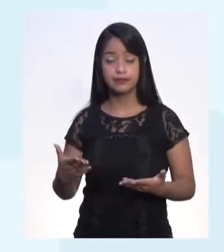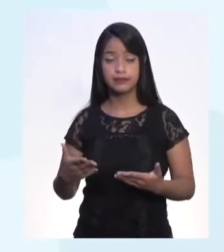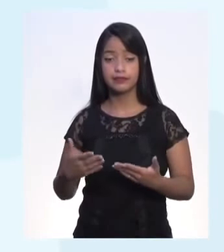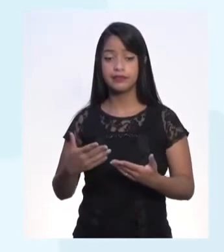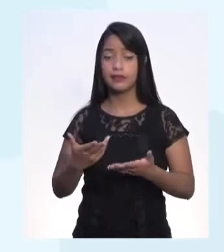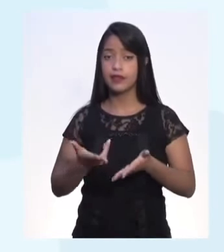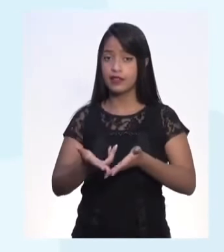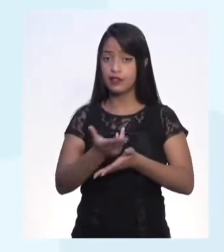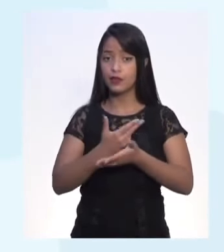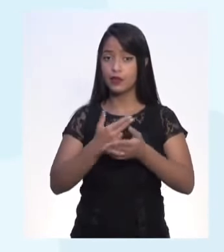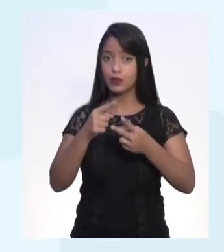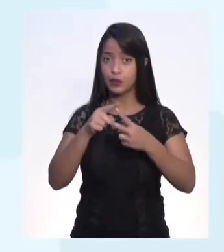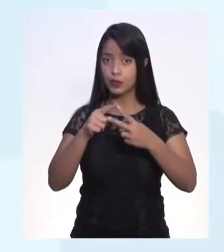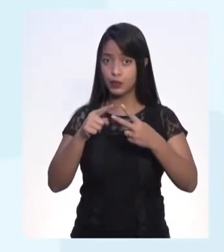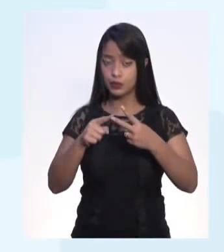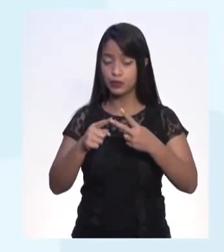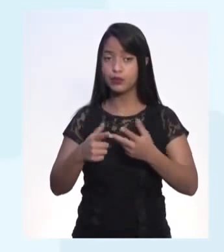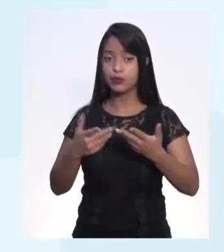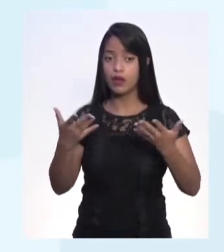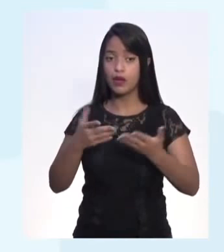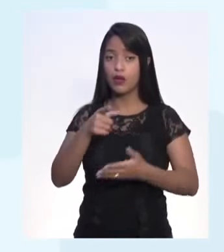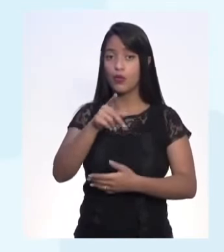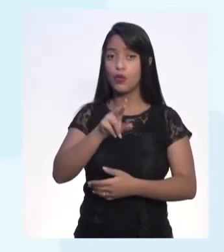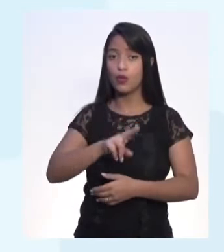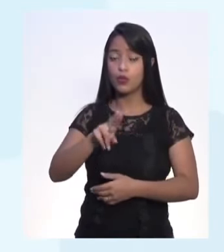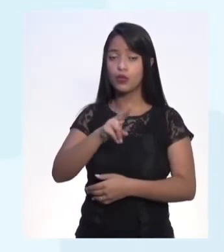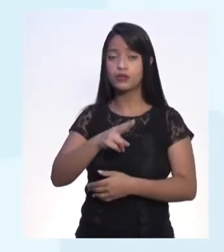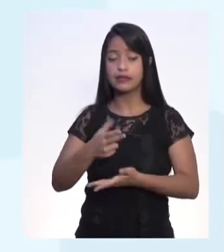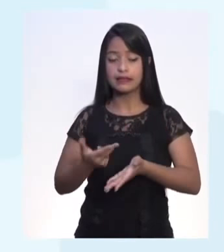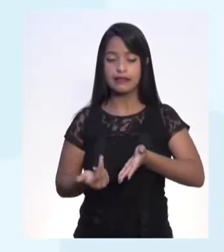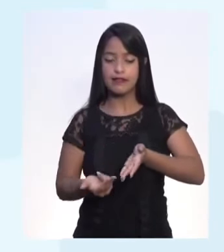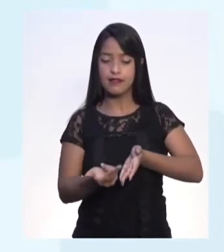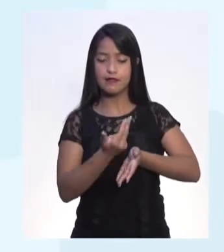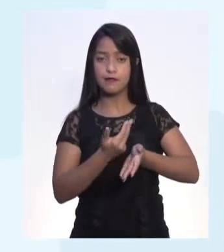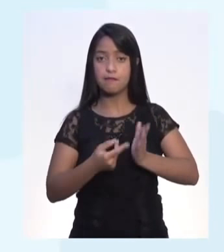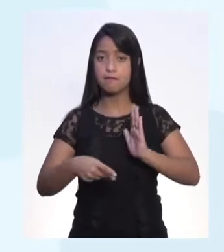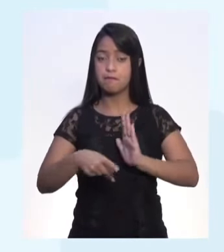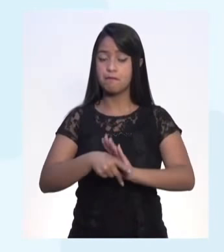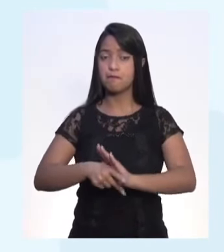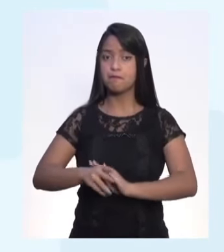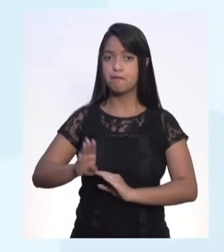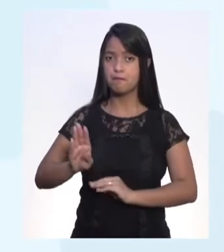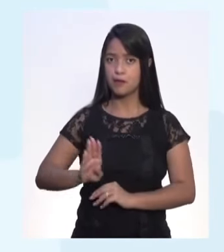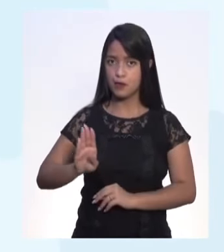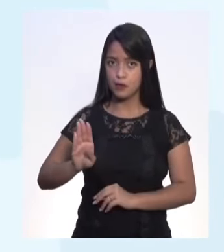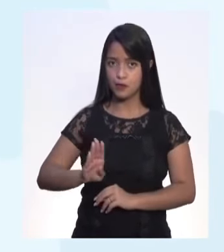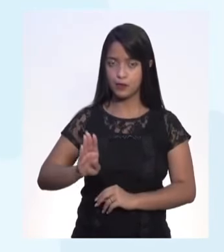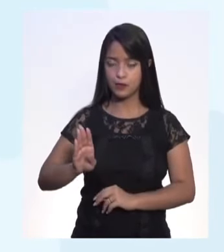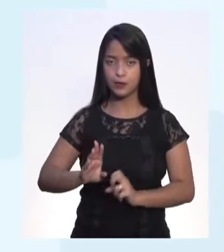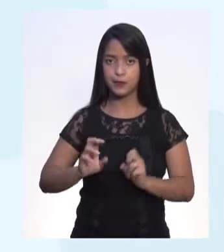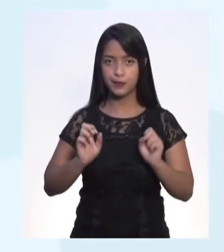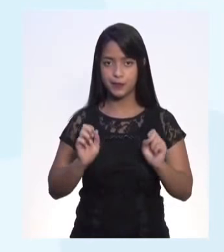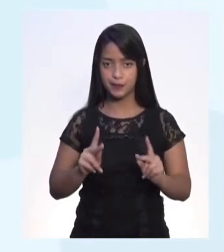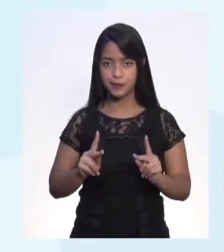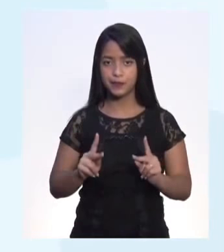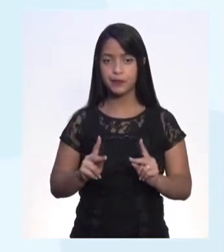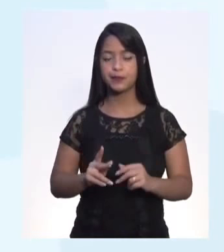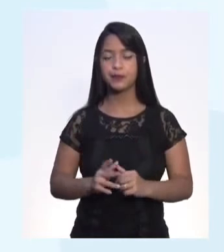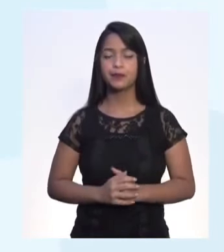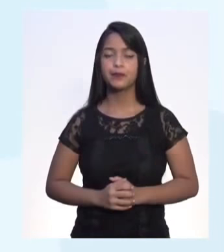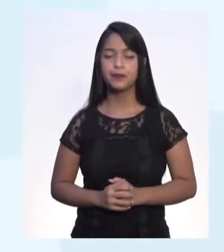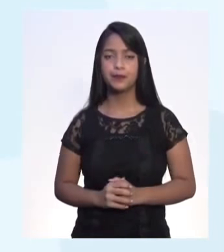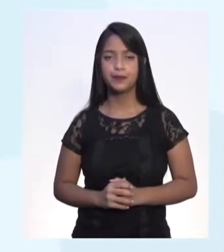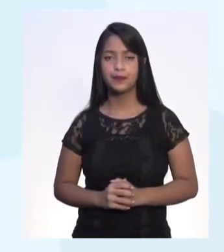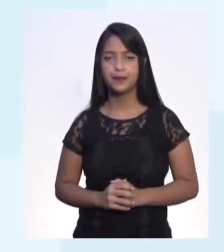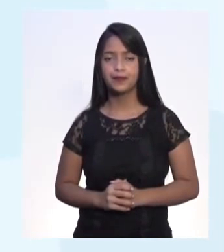símbolos está utilizando o sistema de numeração babilônico a o babilônio alguns escreve-se essas duas representações